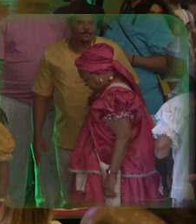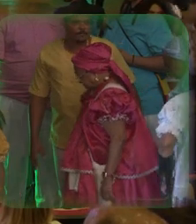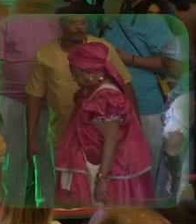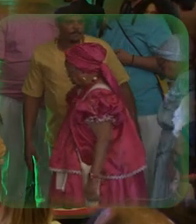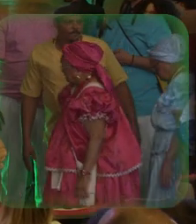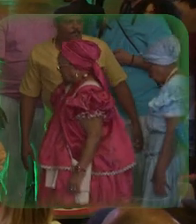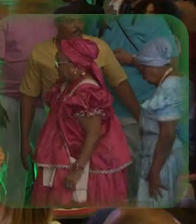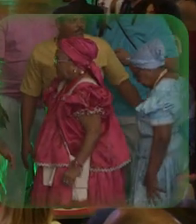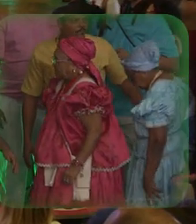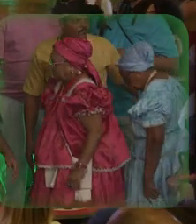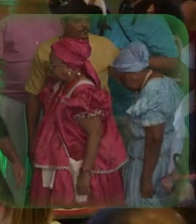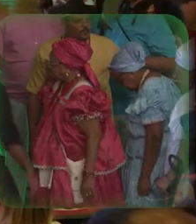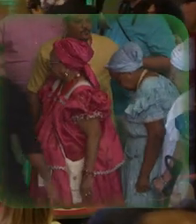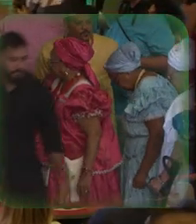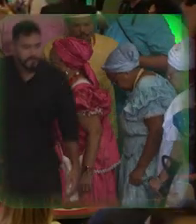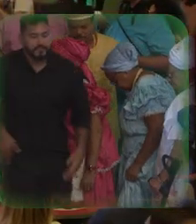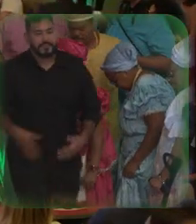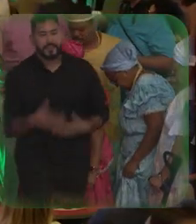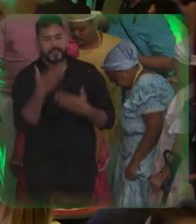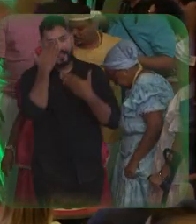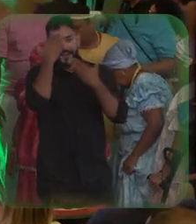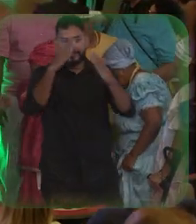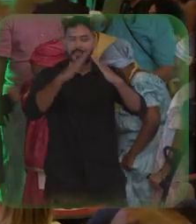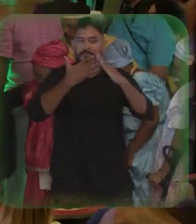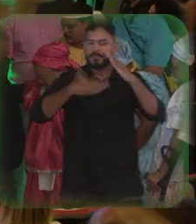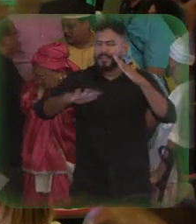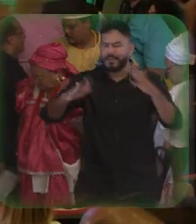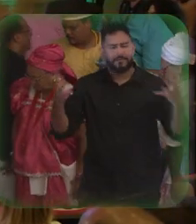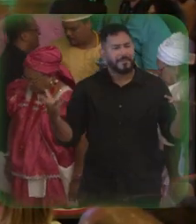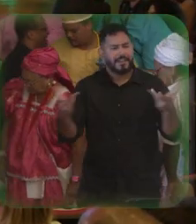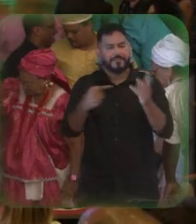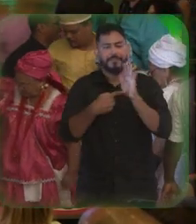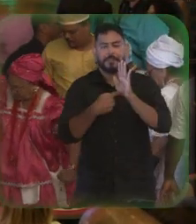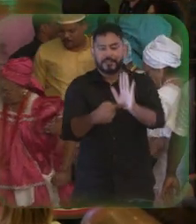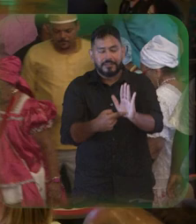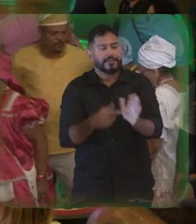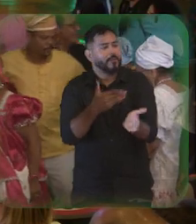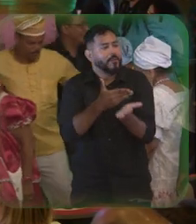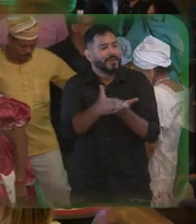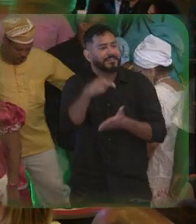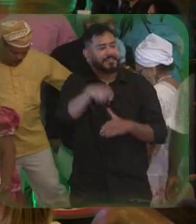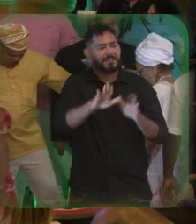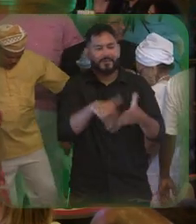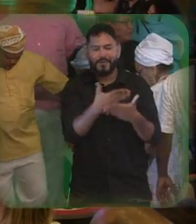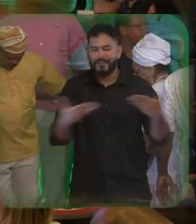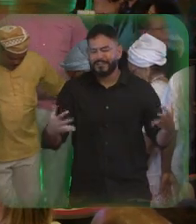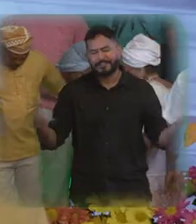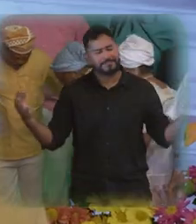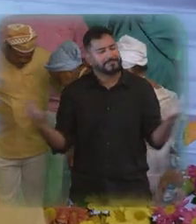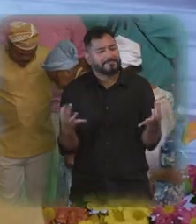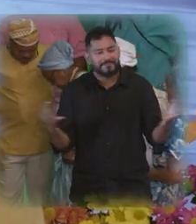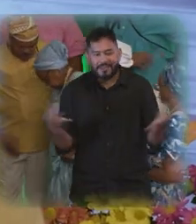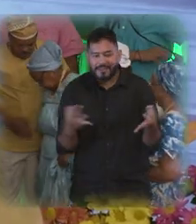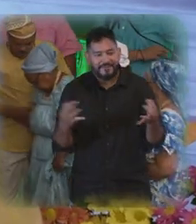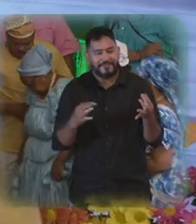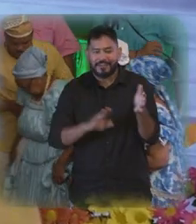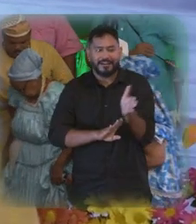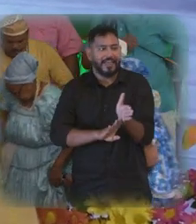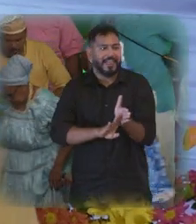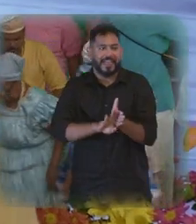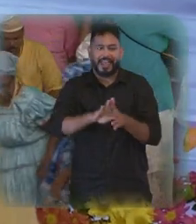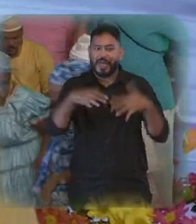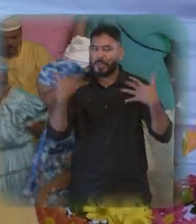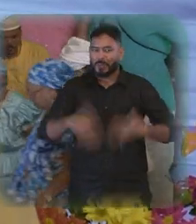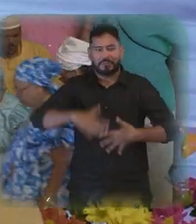Agradecemos ao Terreiro de Xambá pela maravilhosa apresentação, iniciando esse evento em alto estilo, em um nível muito